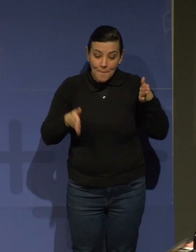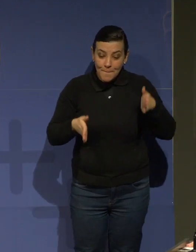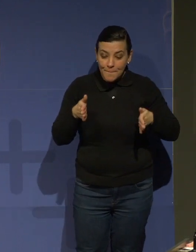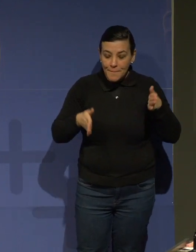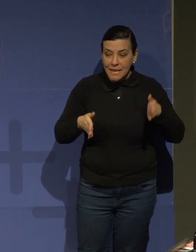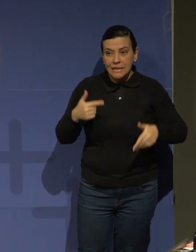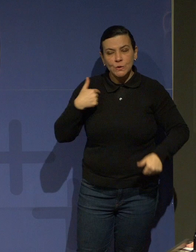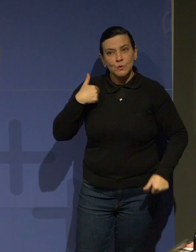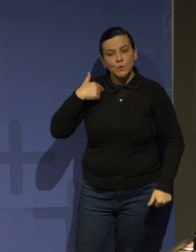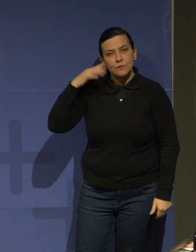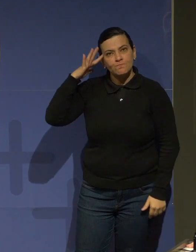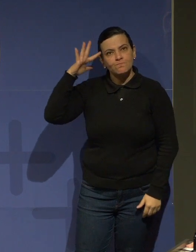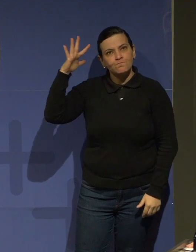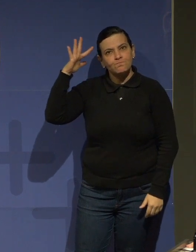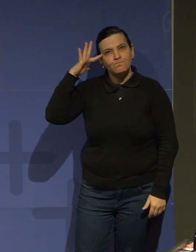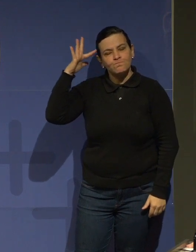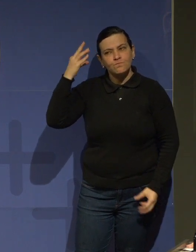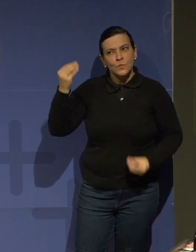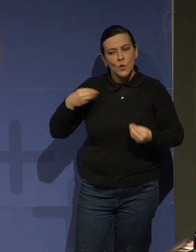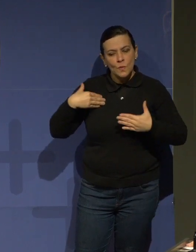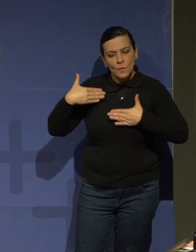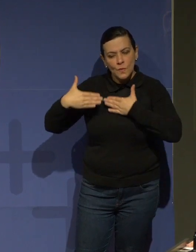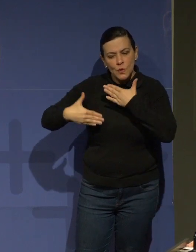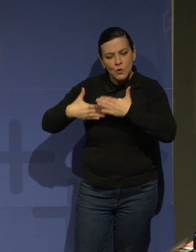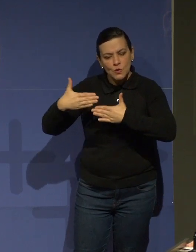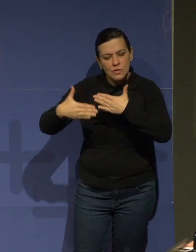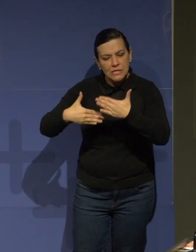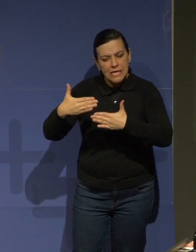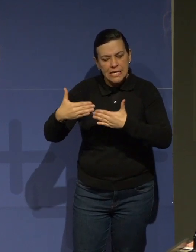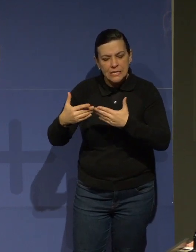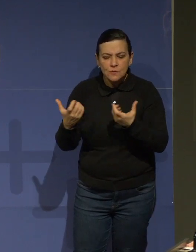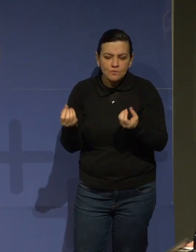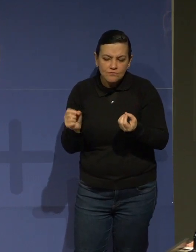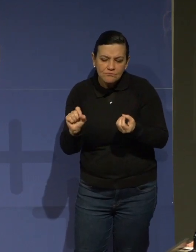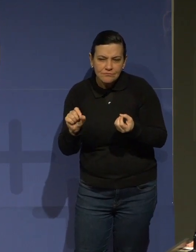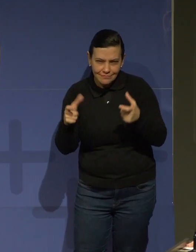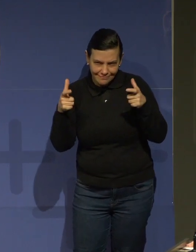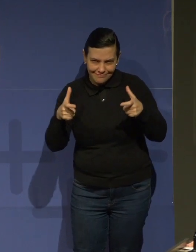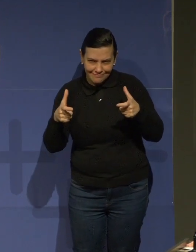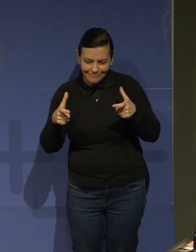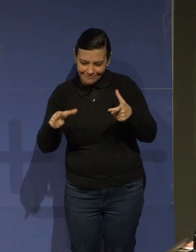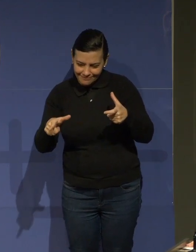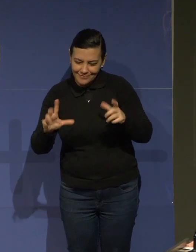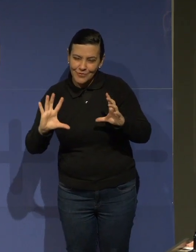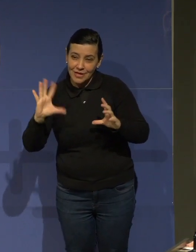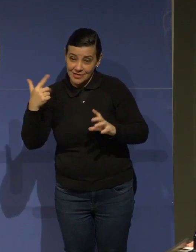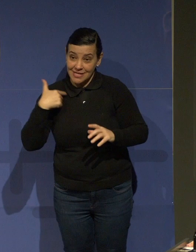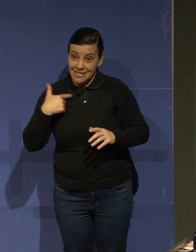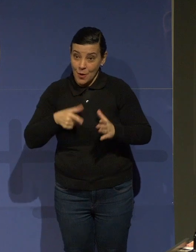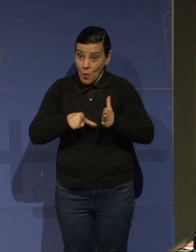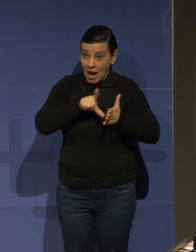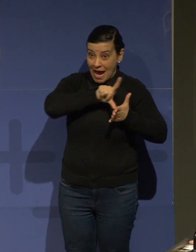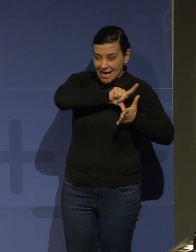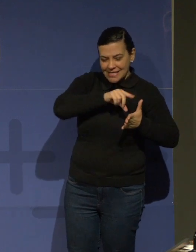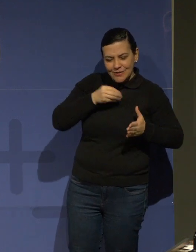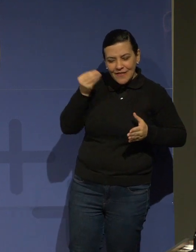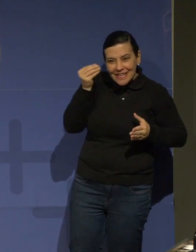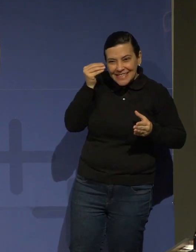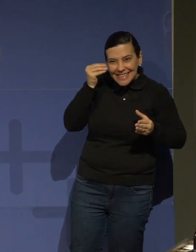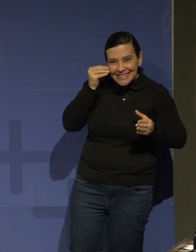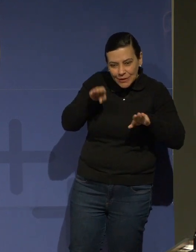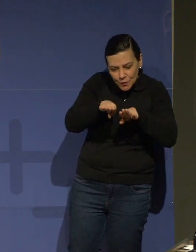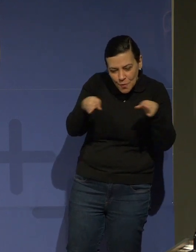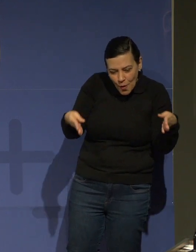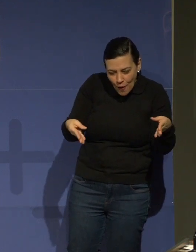pensar na questão de um processo. O que estava acontecendo aqui? Eu tenho o antes e o depois de quando eu estava tentando montar um móvel na minha